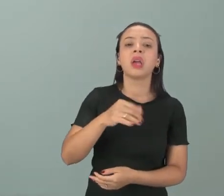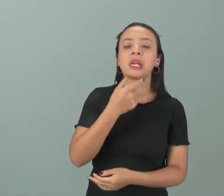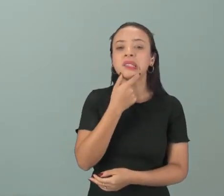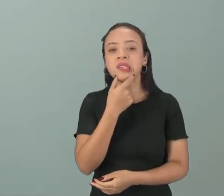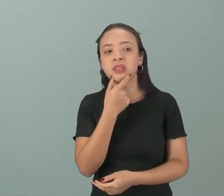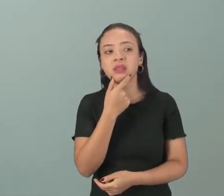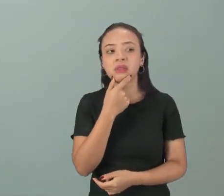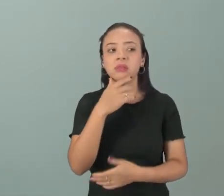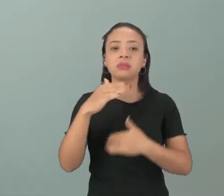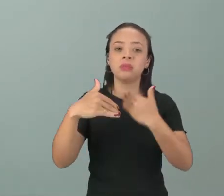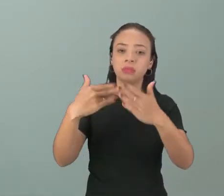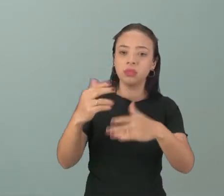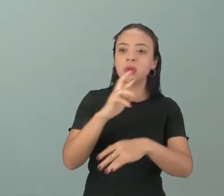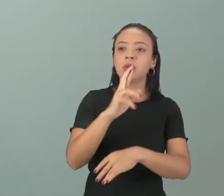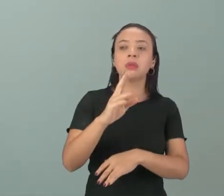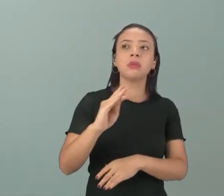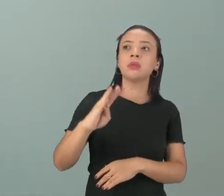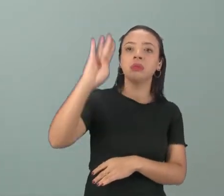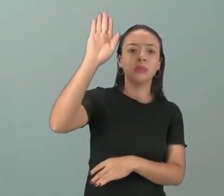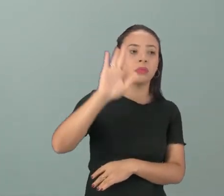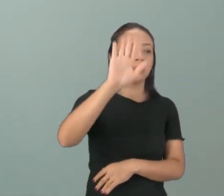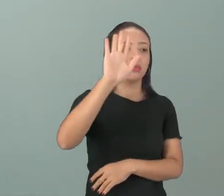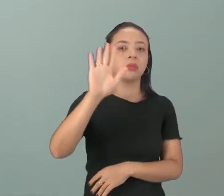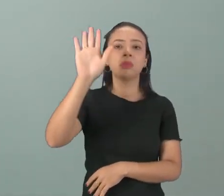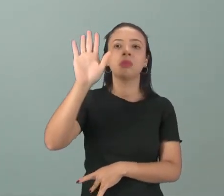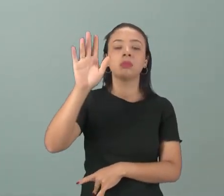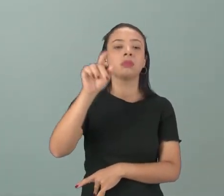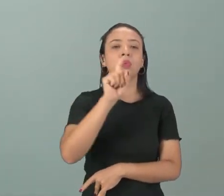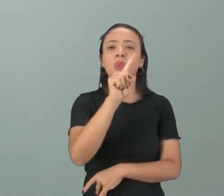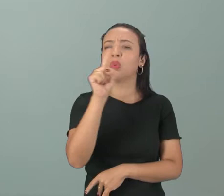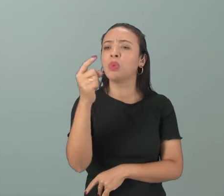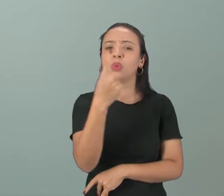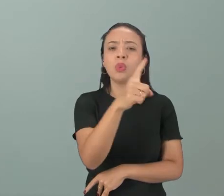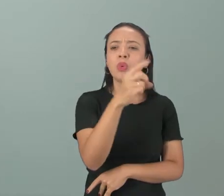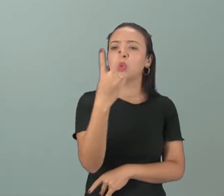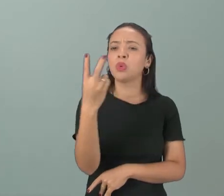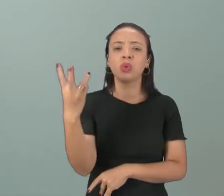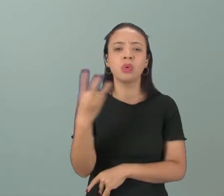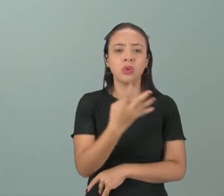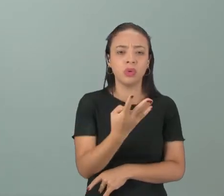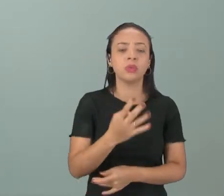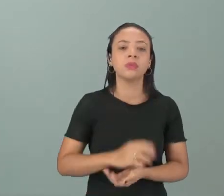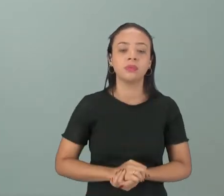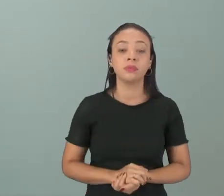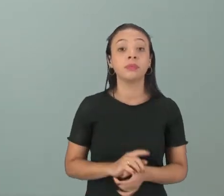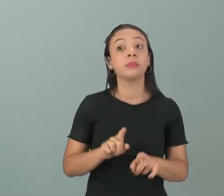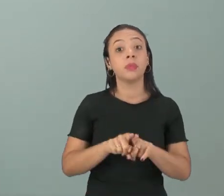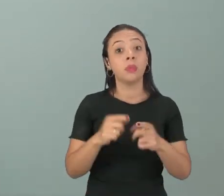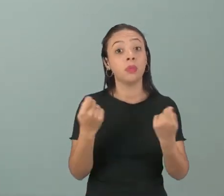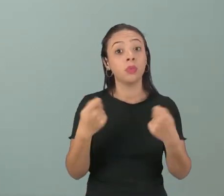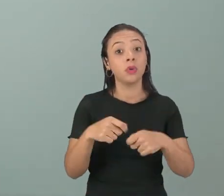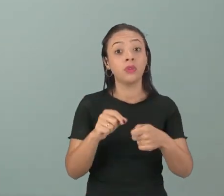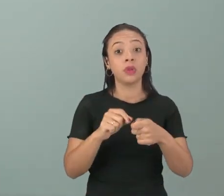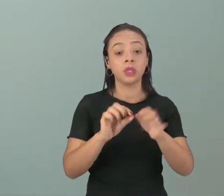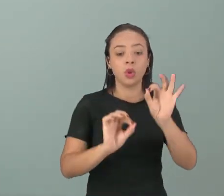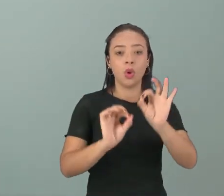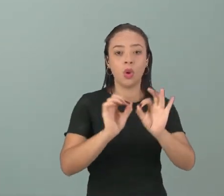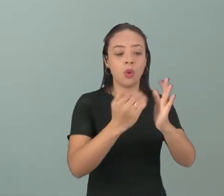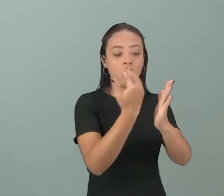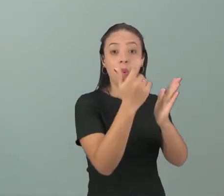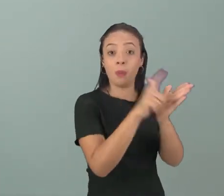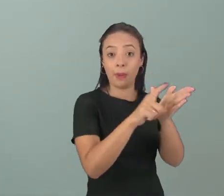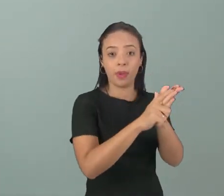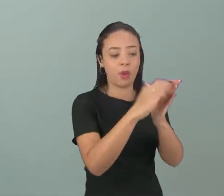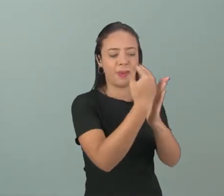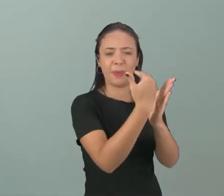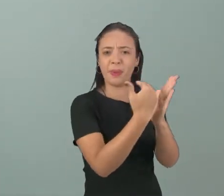inglês? E na medida que os alunos fossem levantando a mão, eu ia contando. Mas eu também poderia fazer um questionário e entregar na